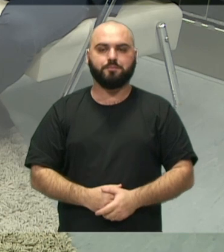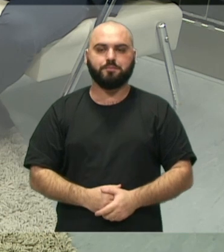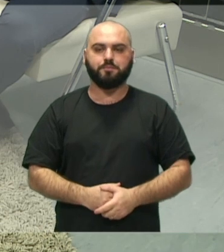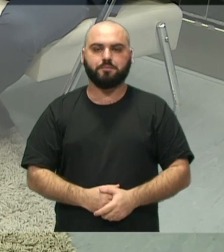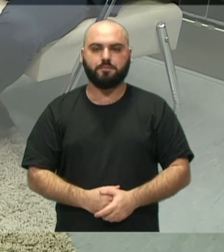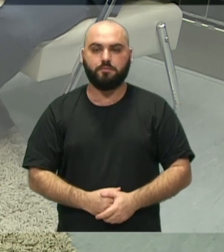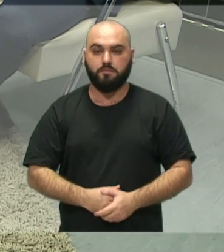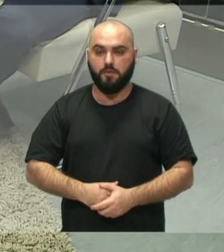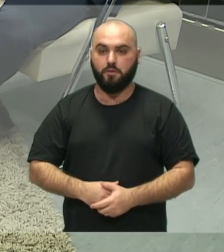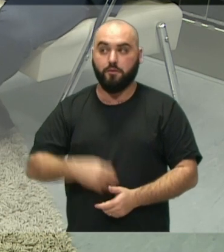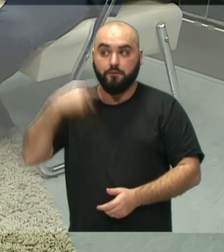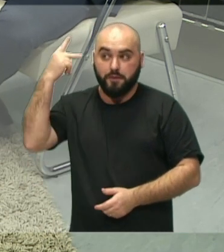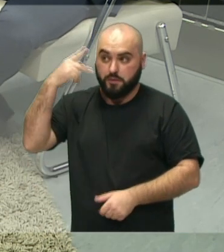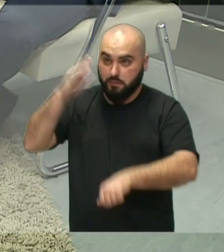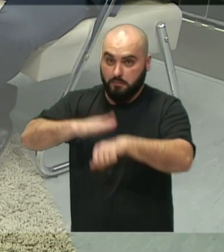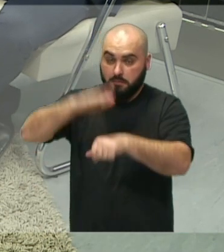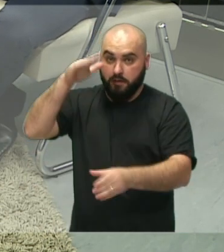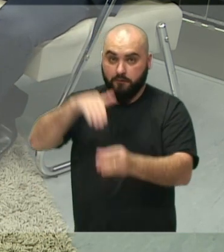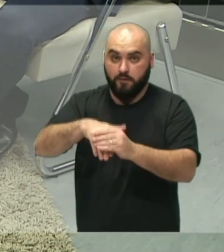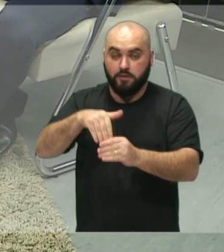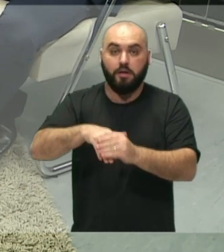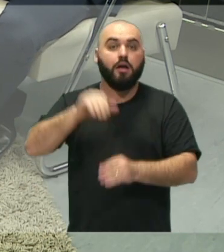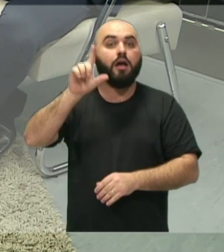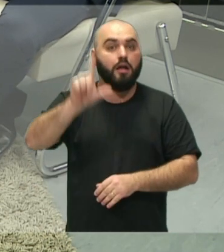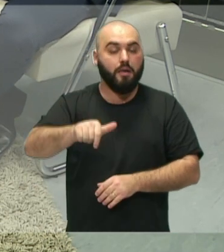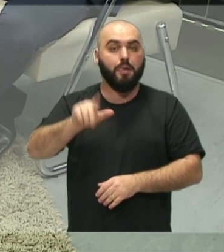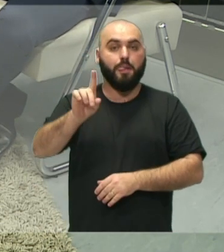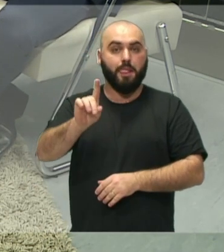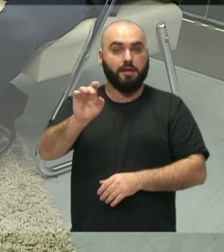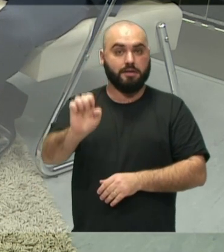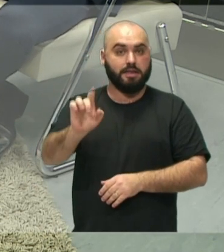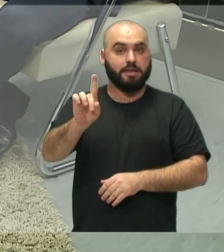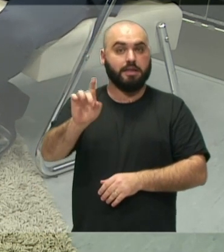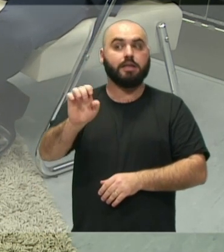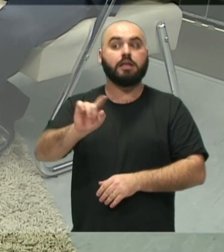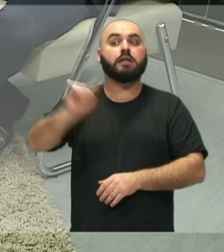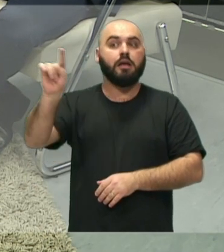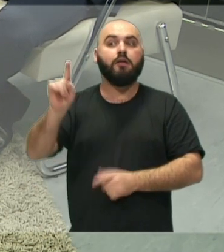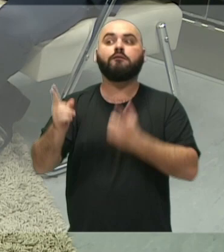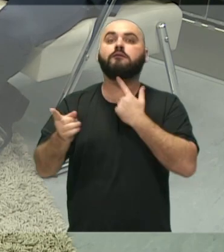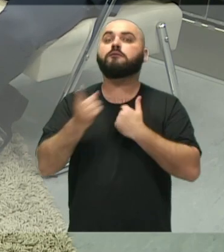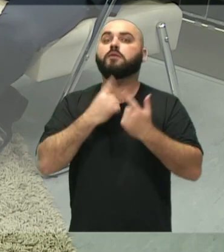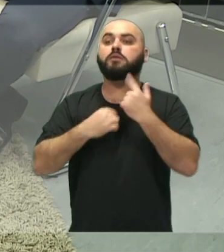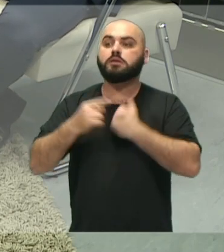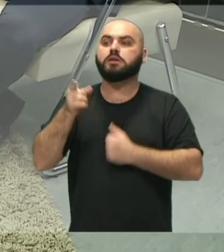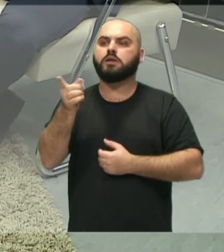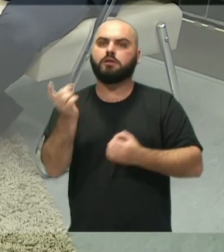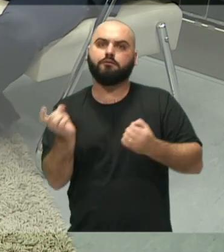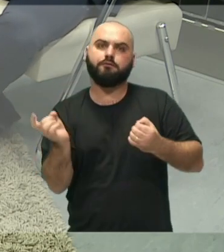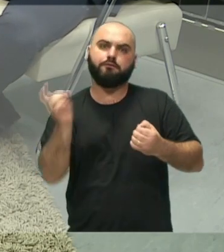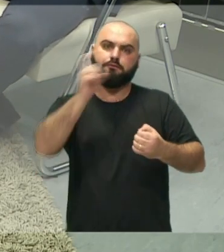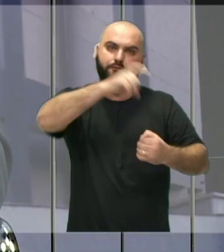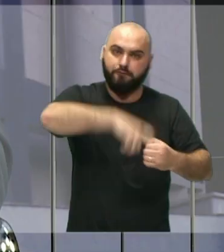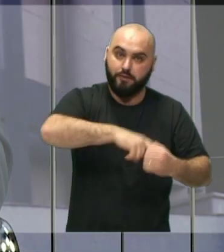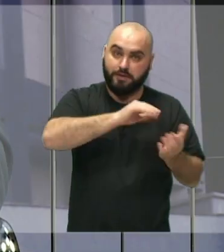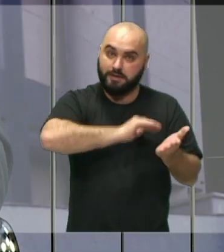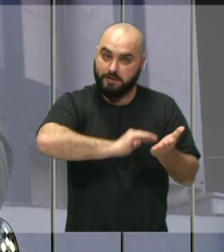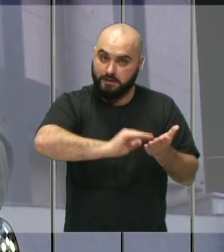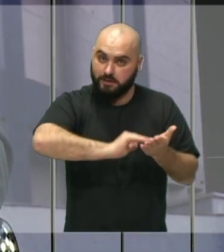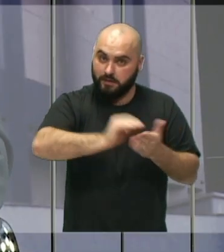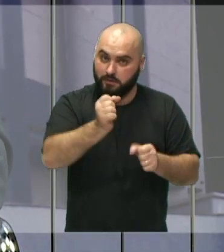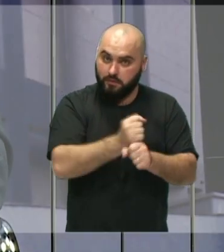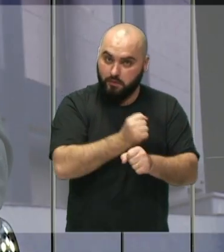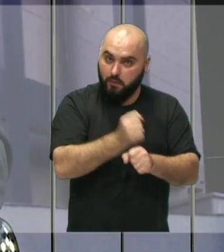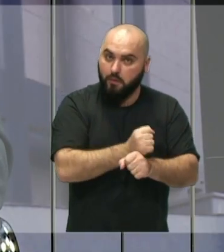vereador mais votado, no caso, o Márcio Dedé, ele teve essa vontade, esse anseio de retornar para a Secretaria de Obras, porque ele é um